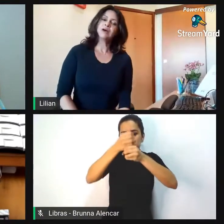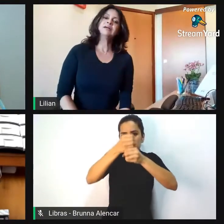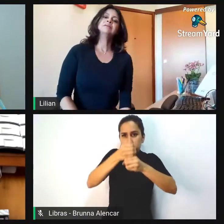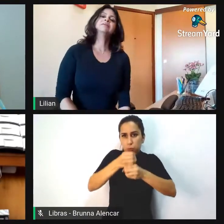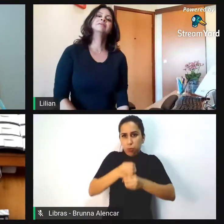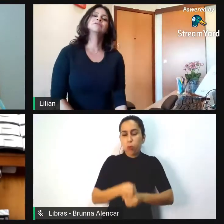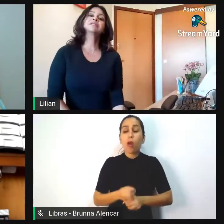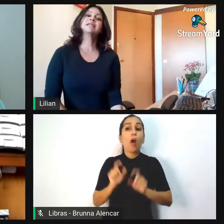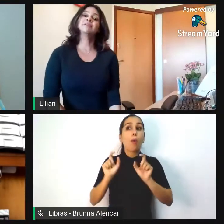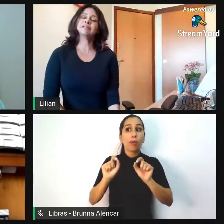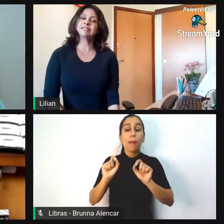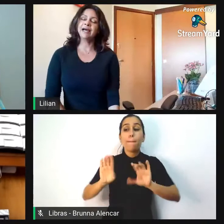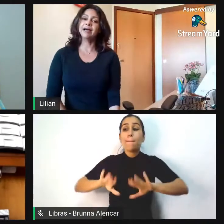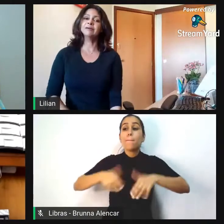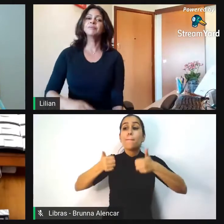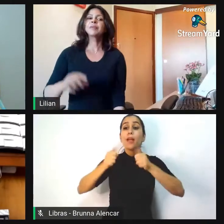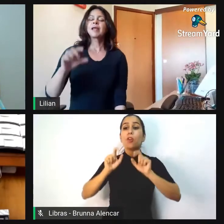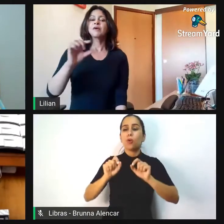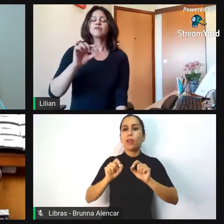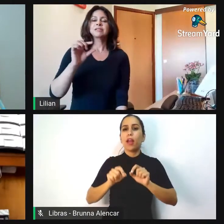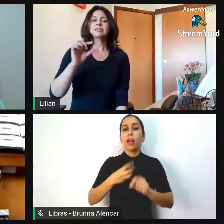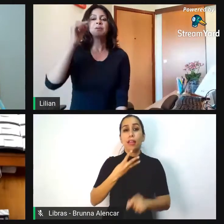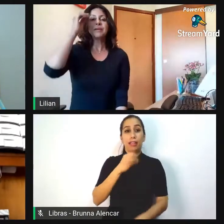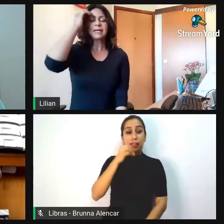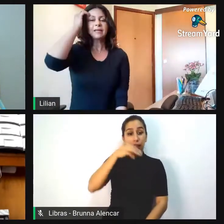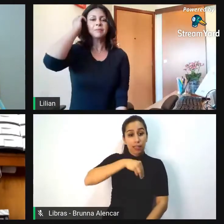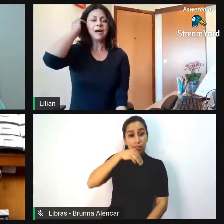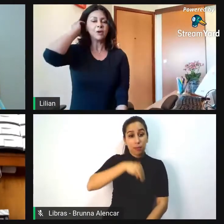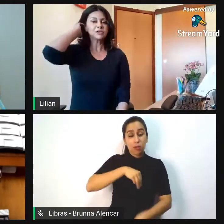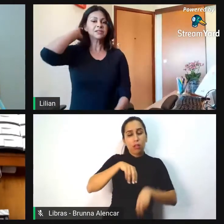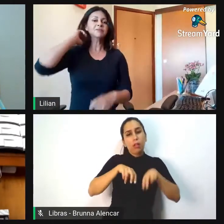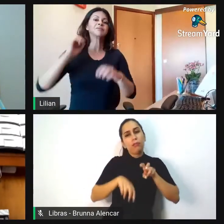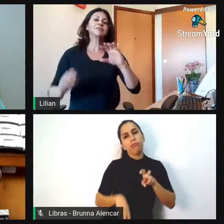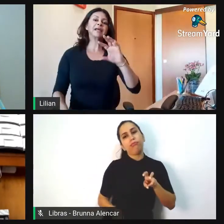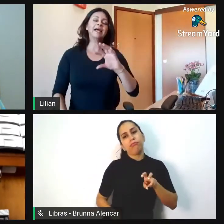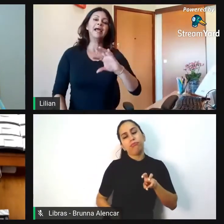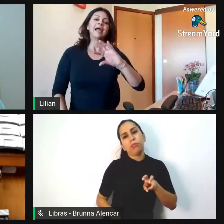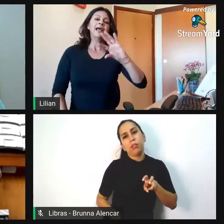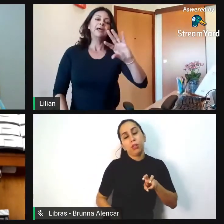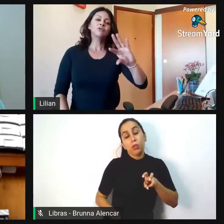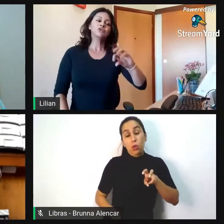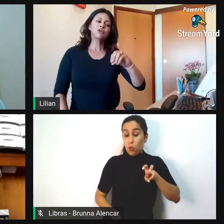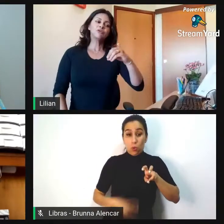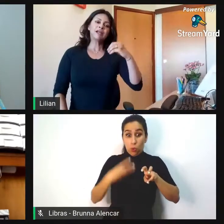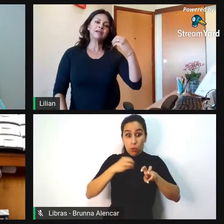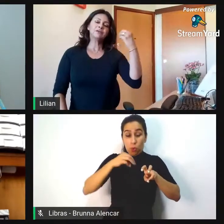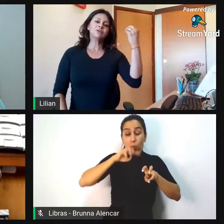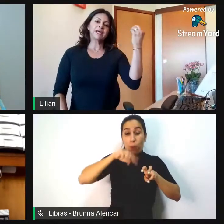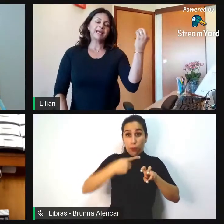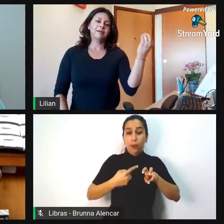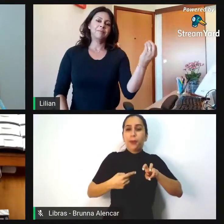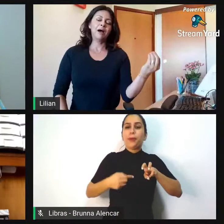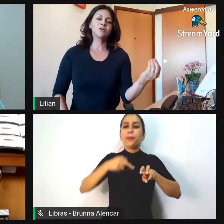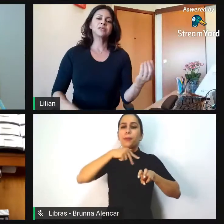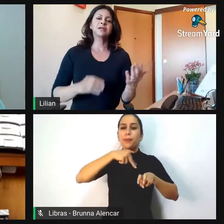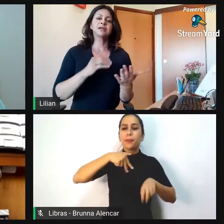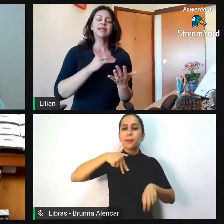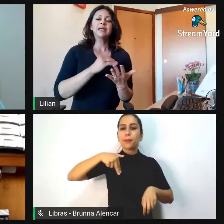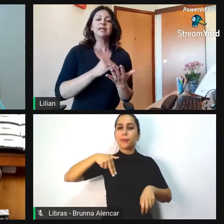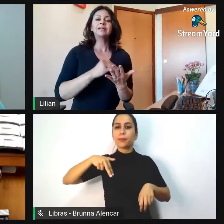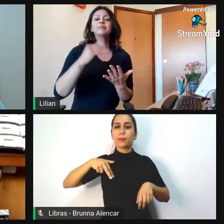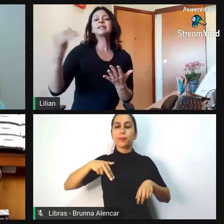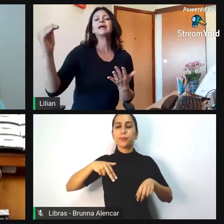meia hora, você levantar, fazer uma pequena pausa, né? Eu não estou falando daquela